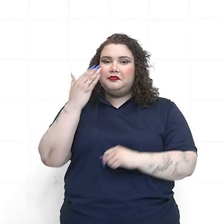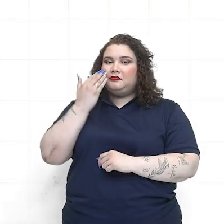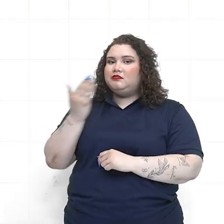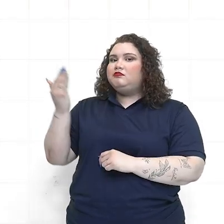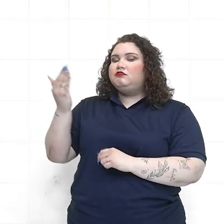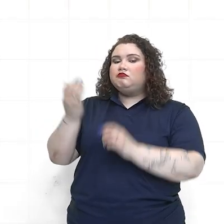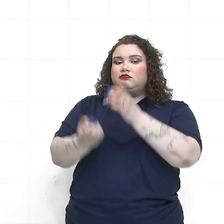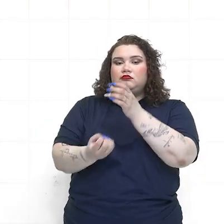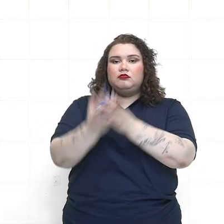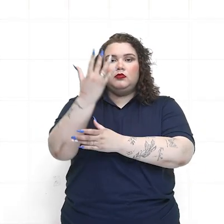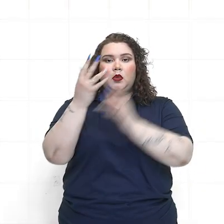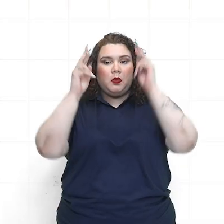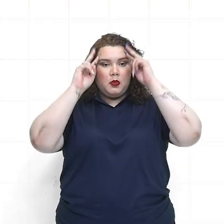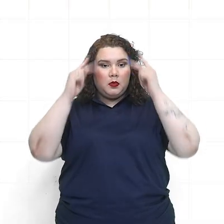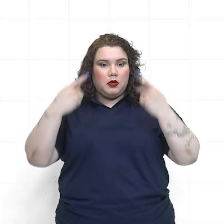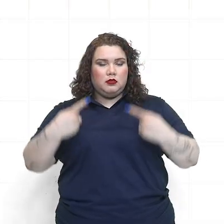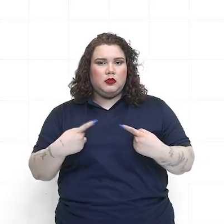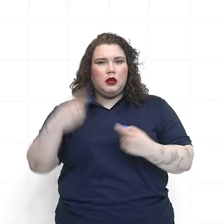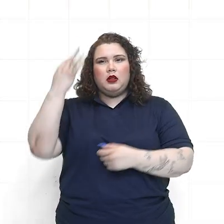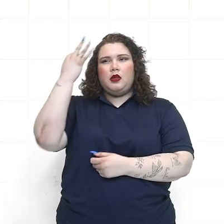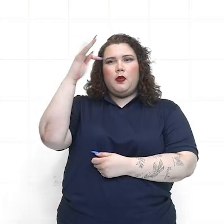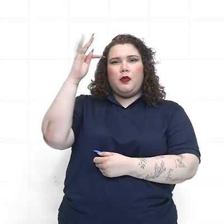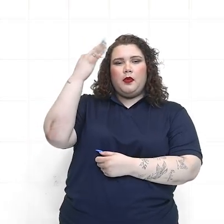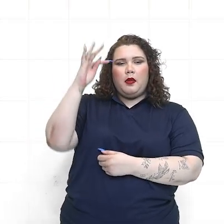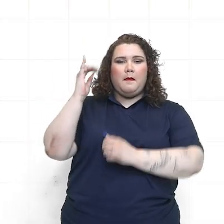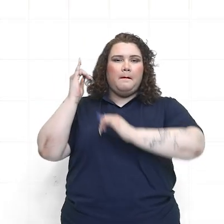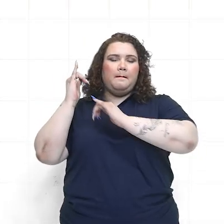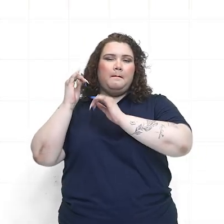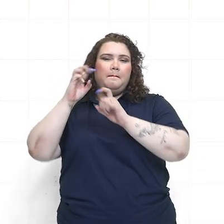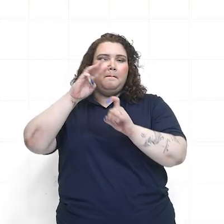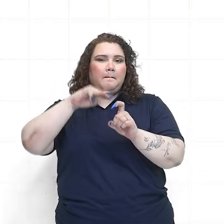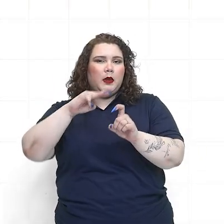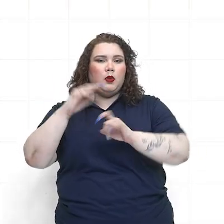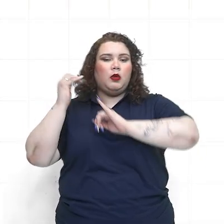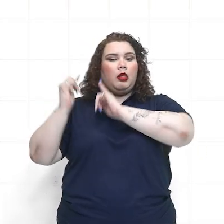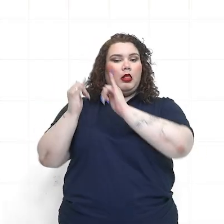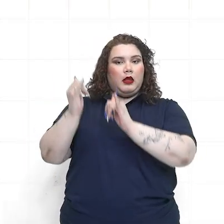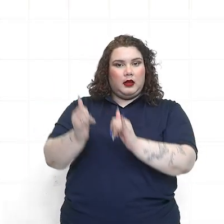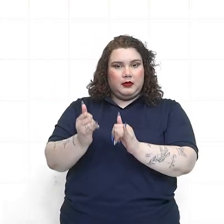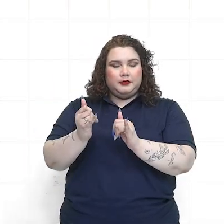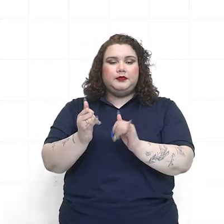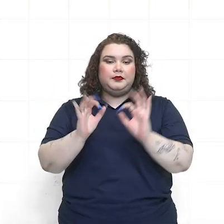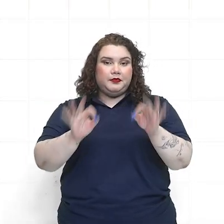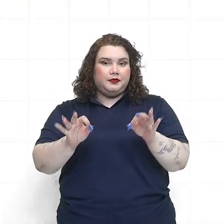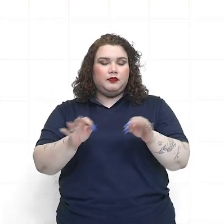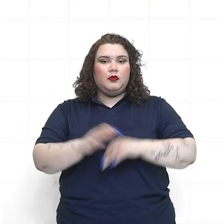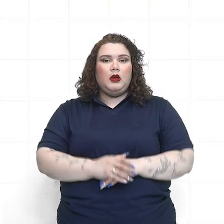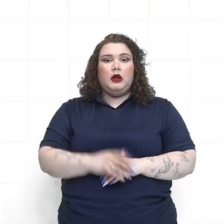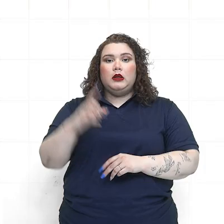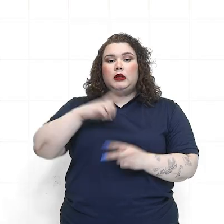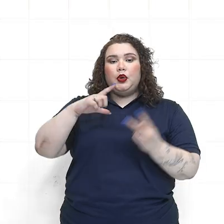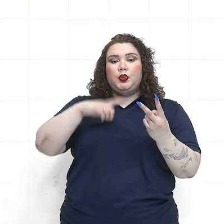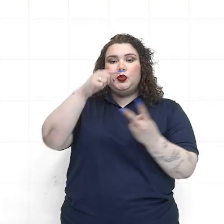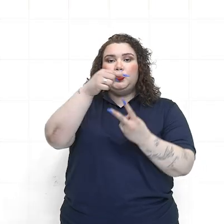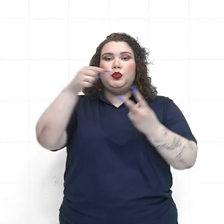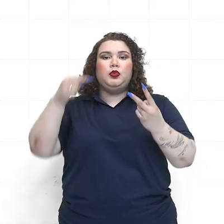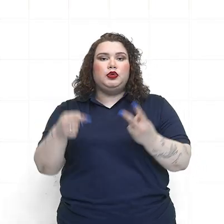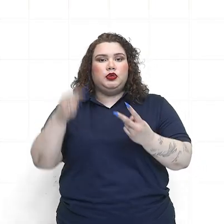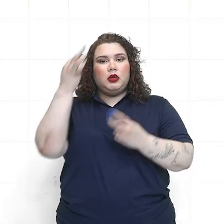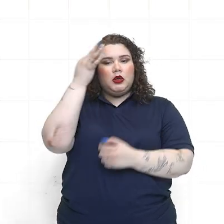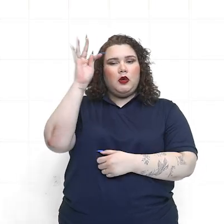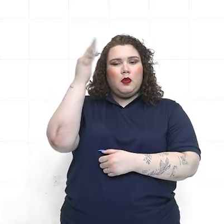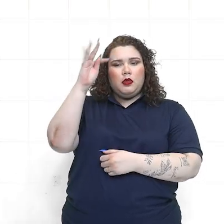da espécie humana, teorias, mitos e lendas. Então temos aí duas grandes teorias